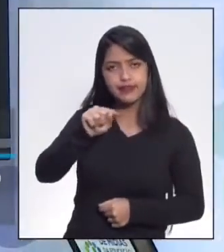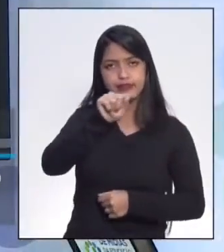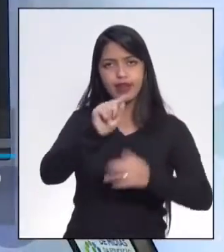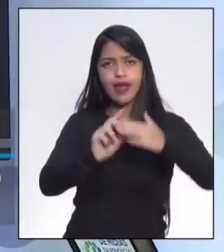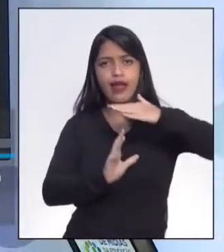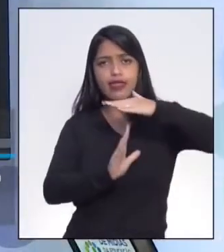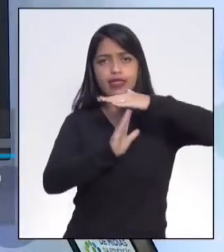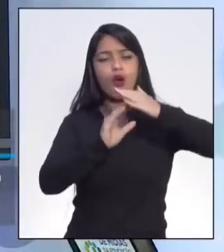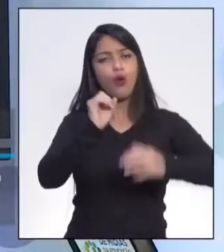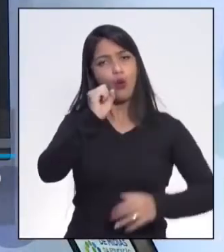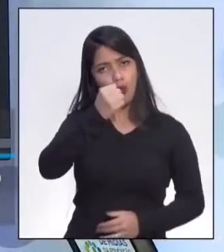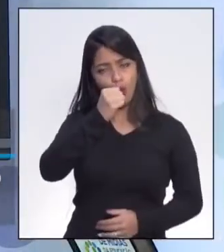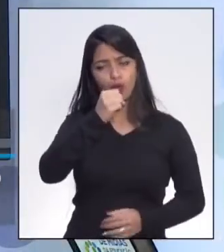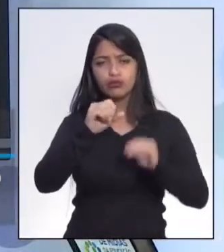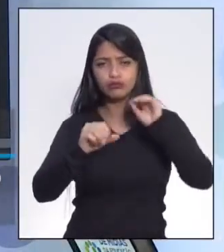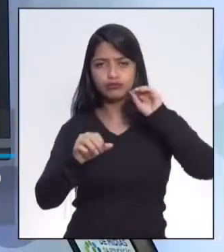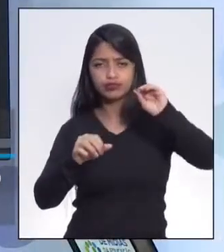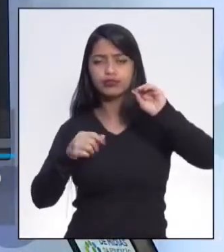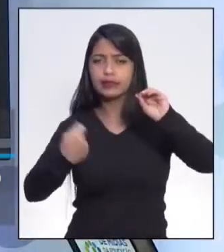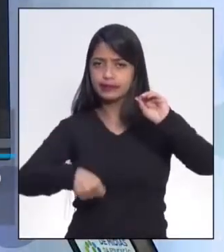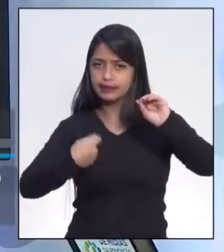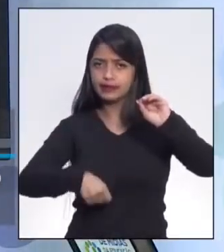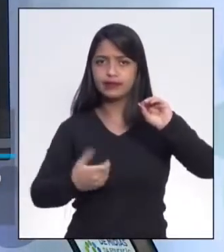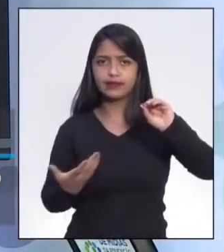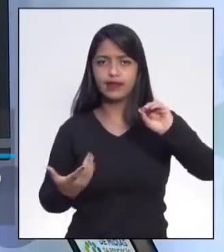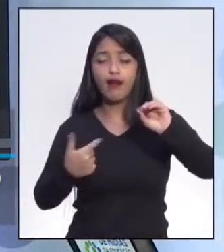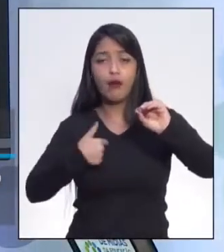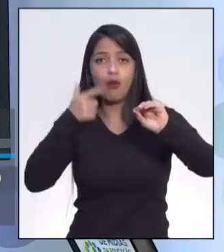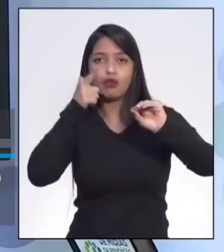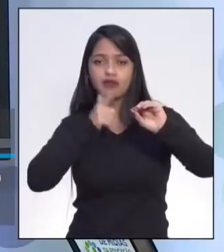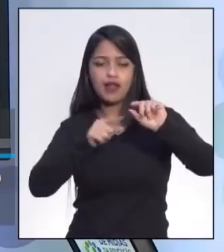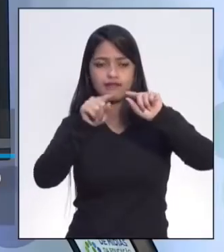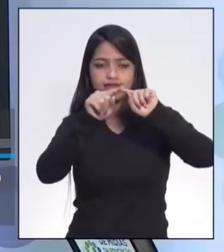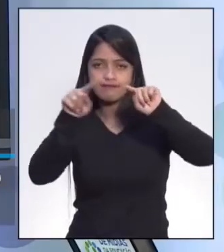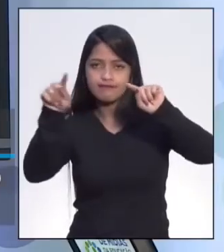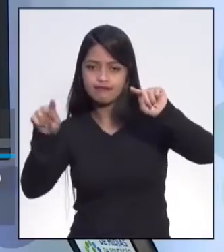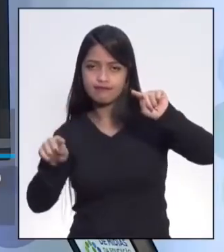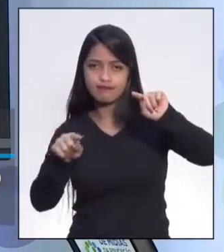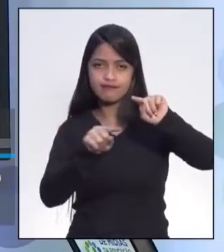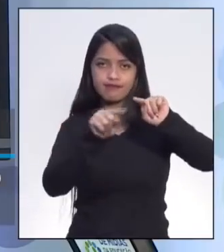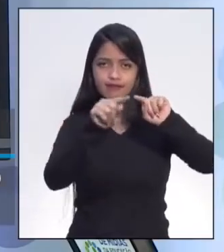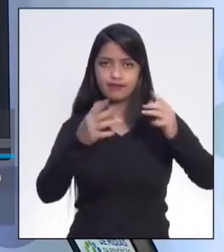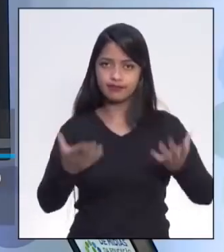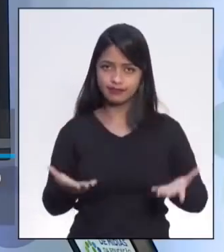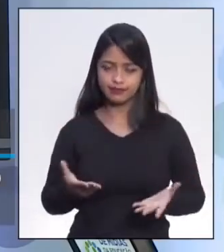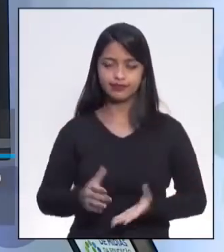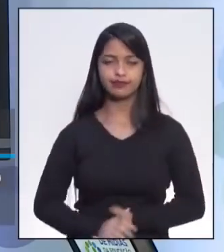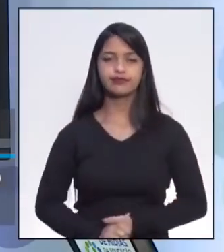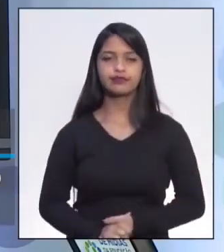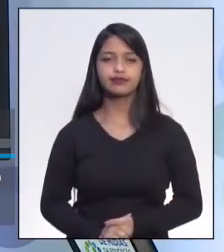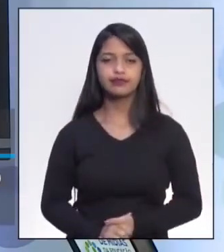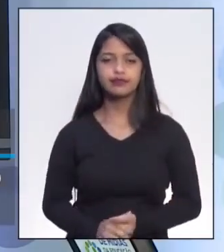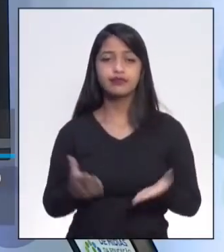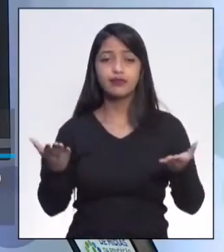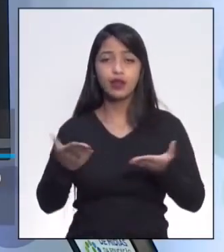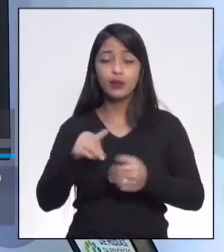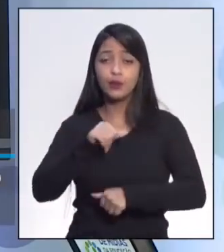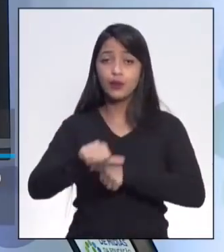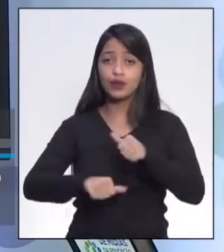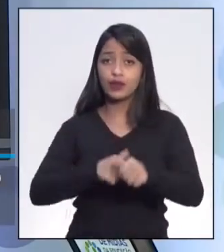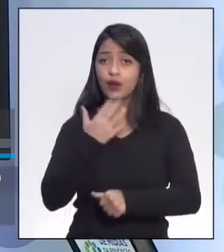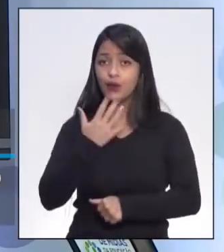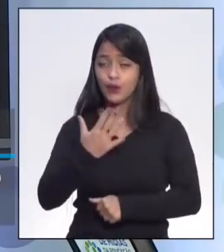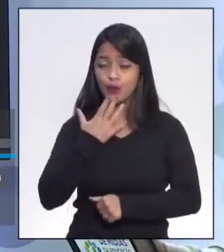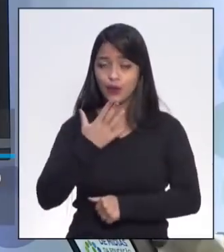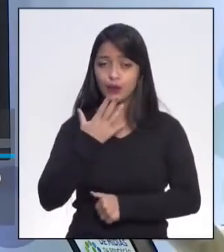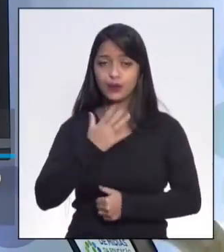até o 8. Correto? Para eu poder fazer o meu gráfico. Então, vamos lá, mudando a cor